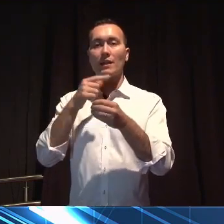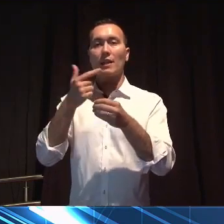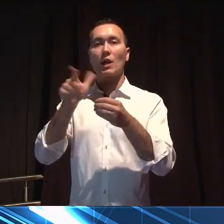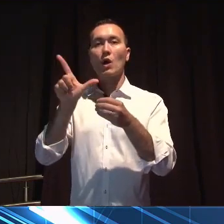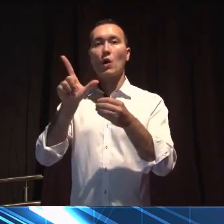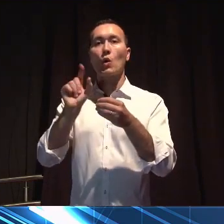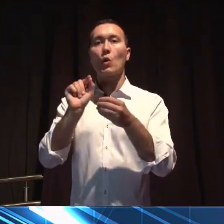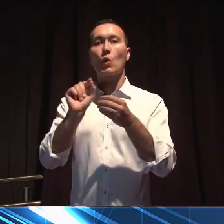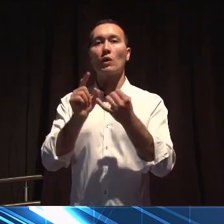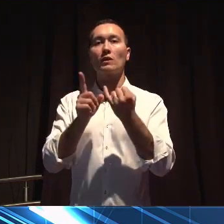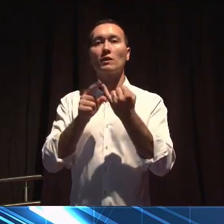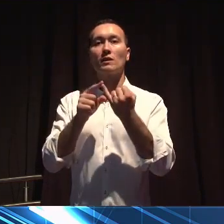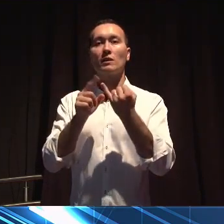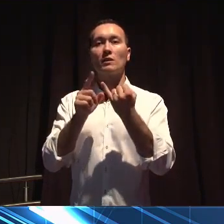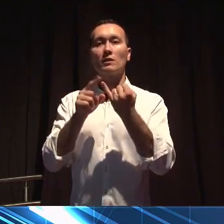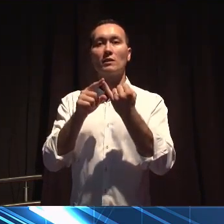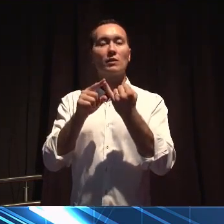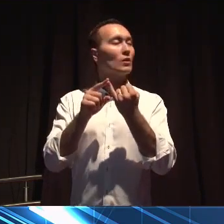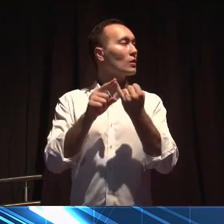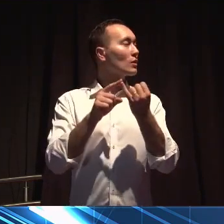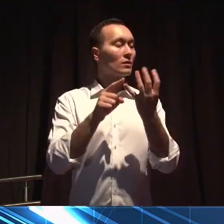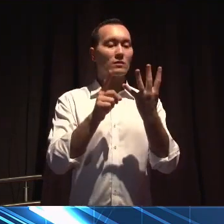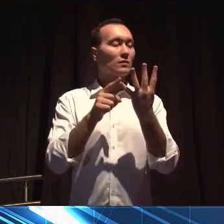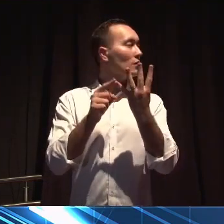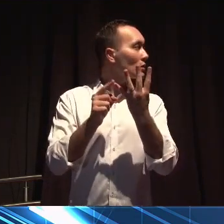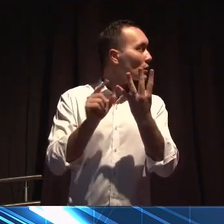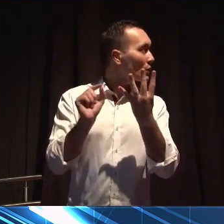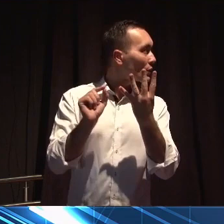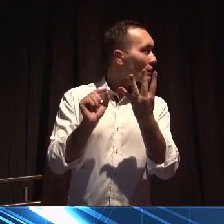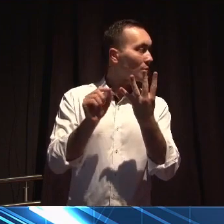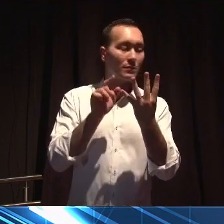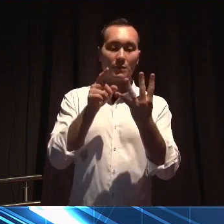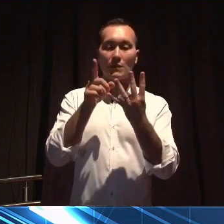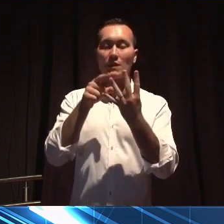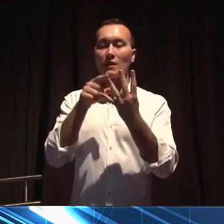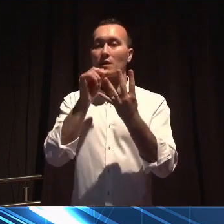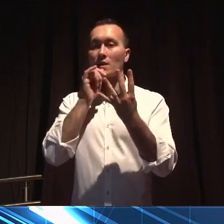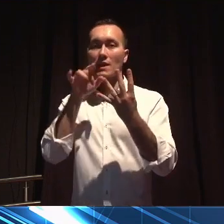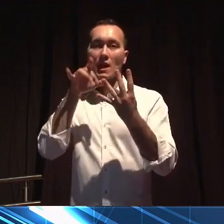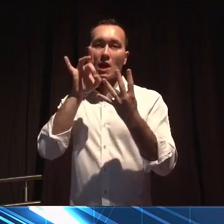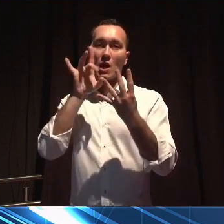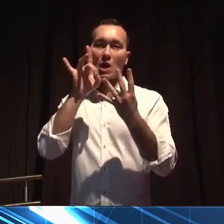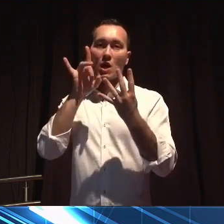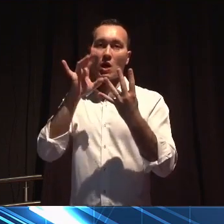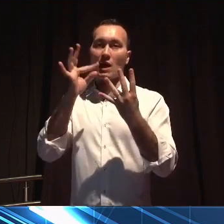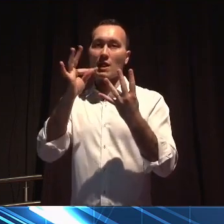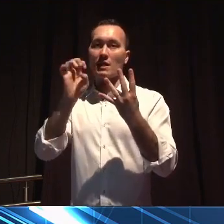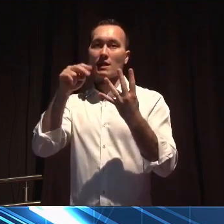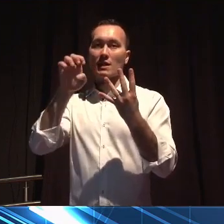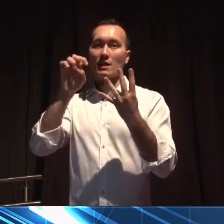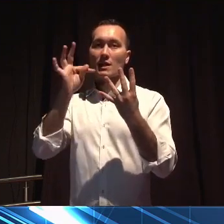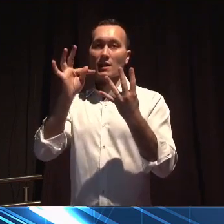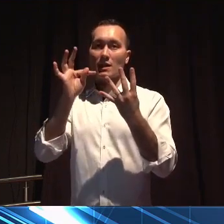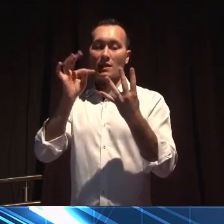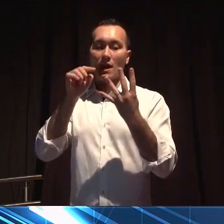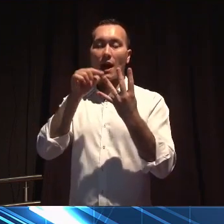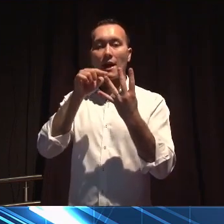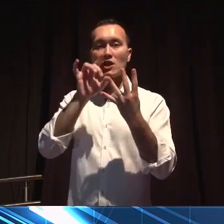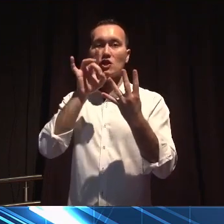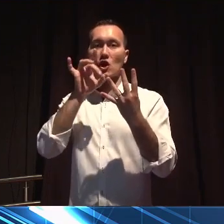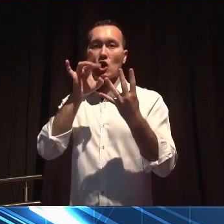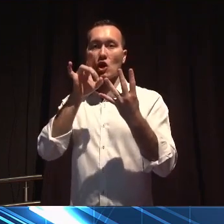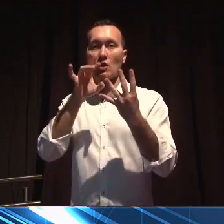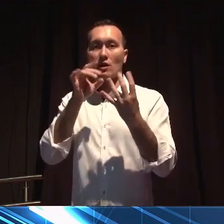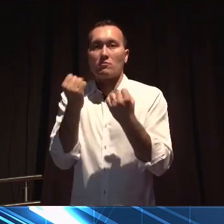por si só, ela não suporta invocação isolada por tenant, né? Então a gente teve que fazer uma coisa a mais, que a gente levou ali